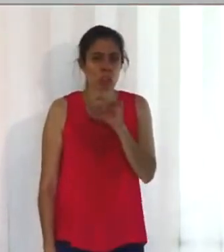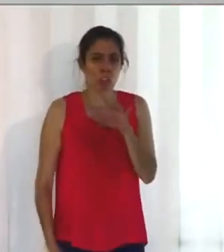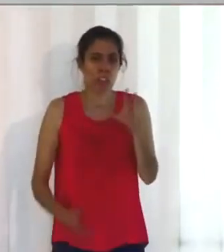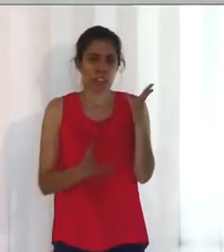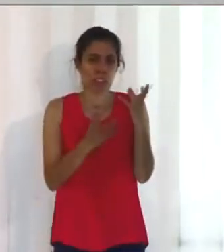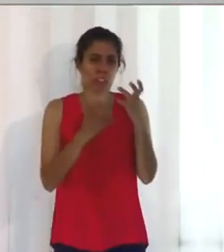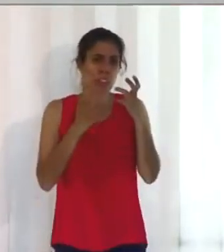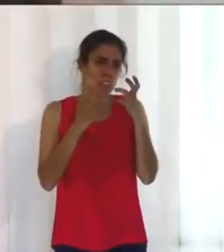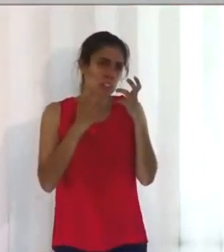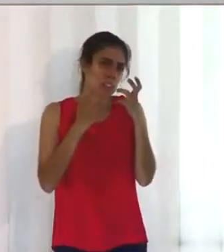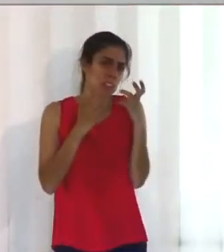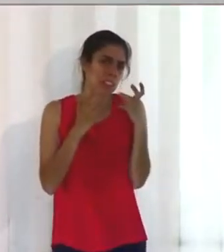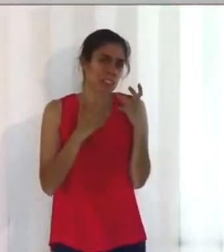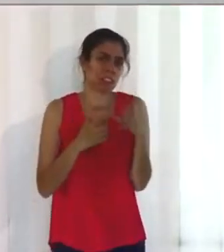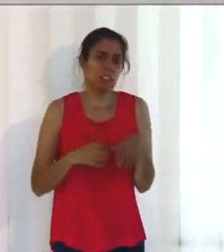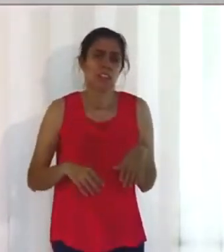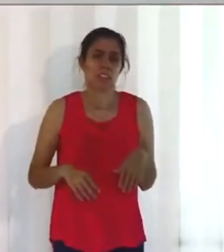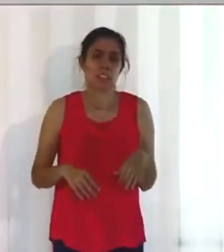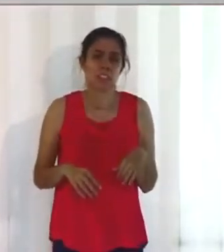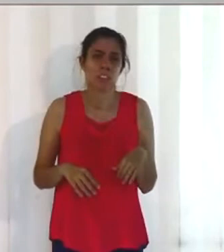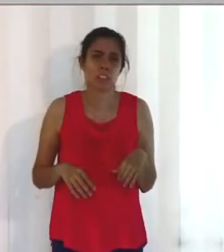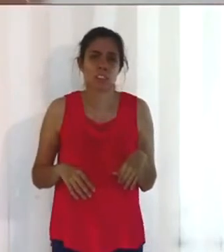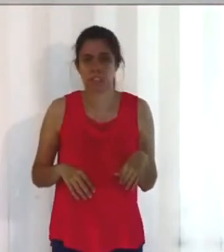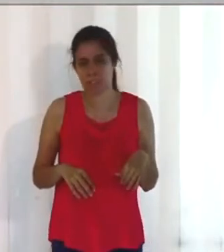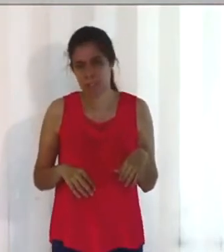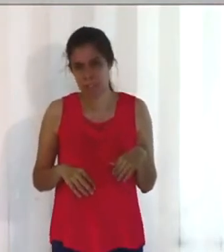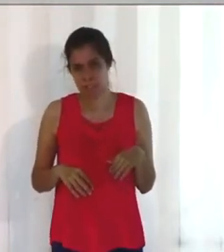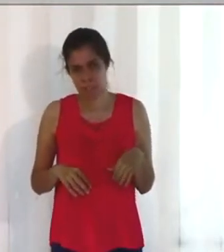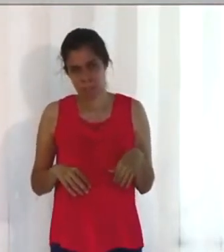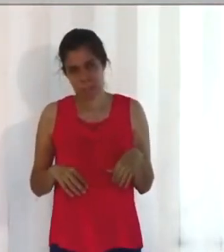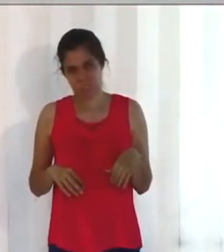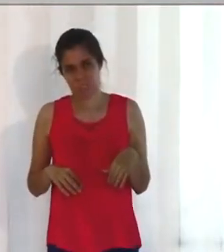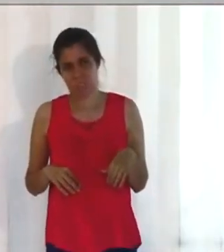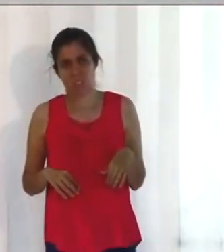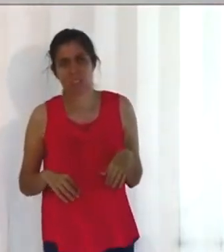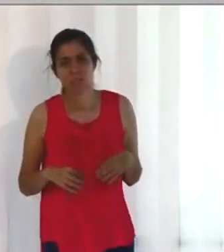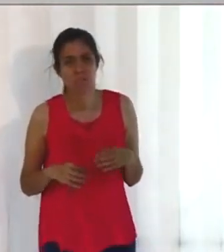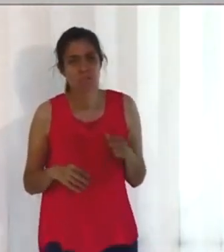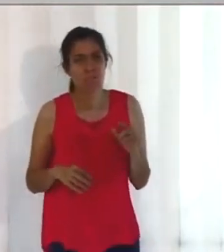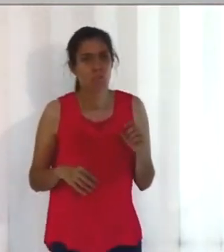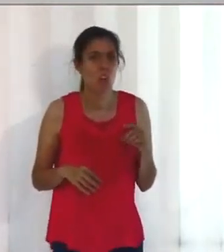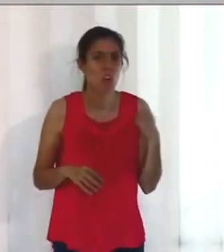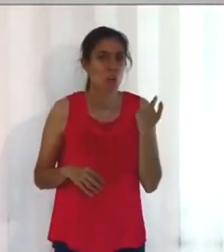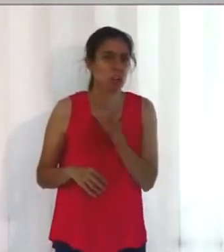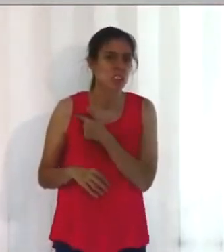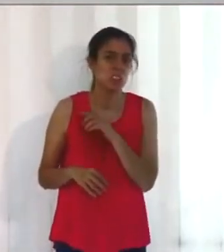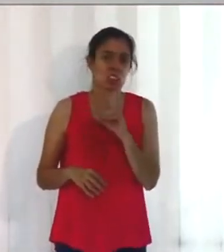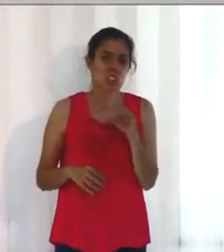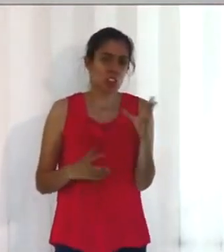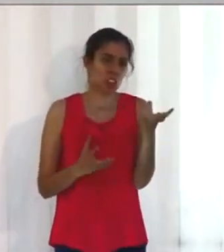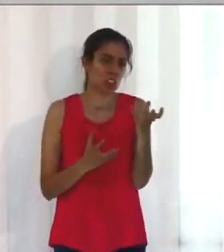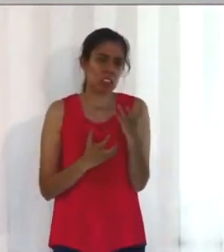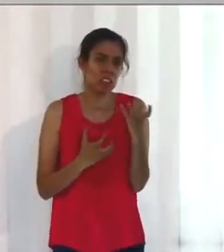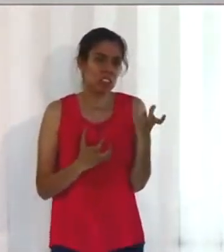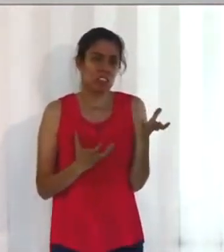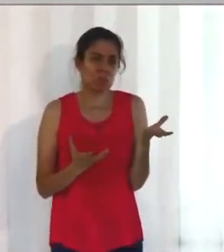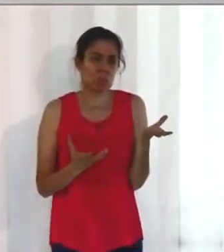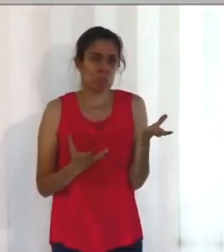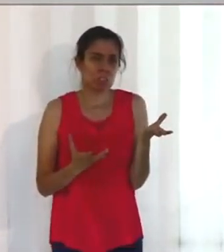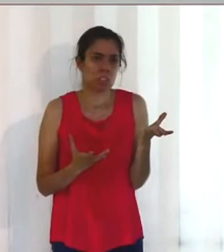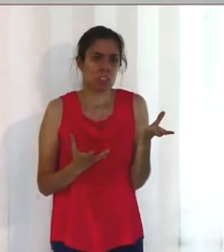e nós vamos dizer, graças a Deus, agora posso entrar com os meus calçados sujos dentro de casa de novo? Será